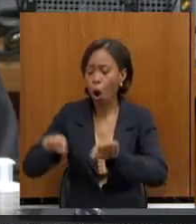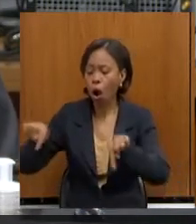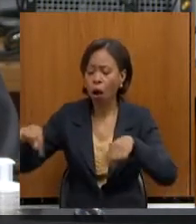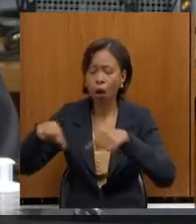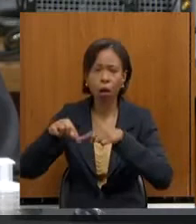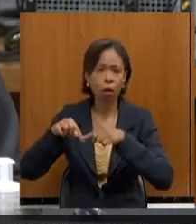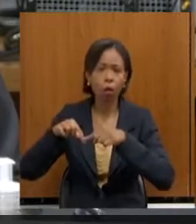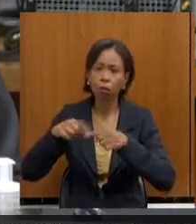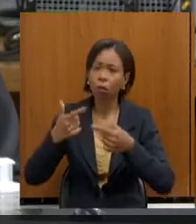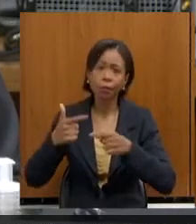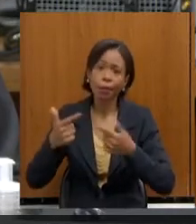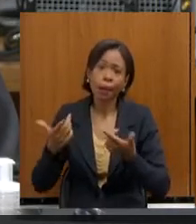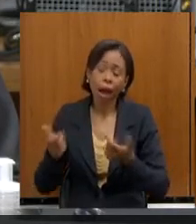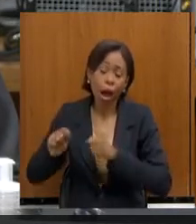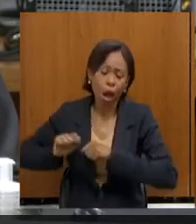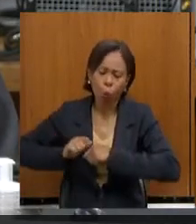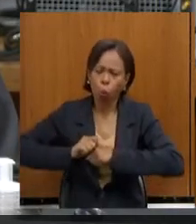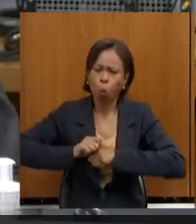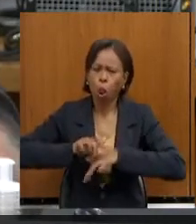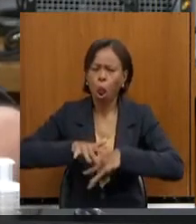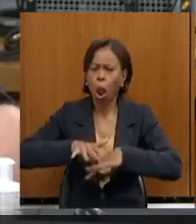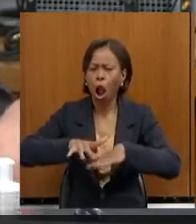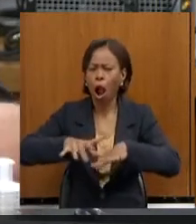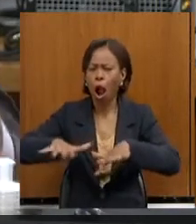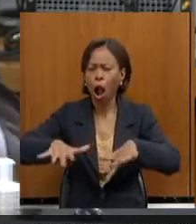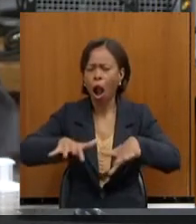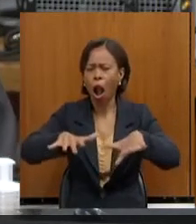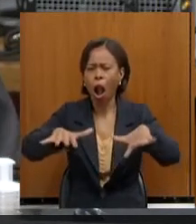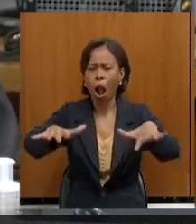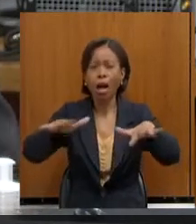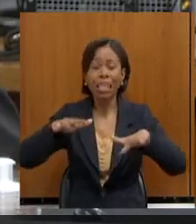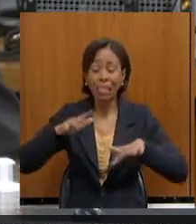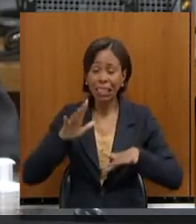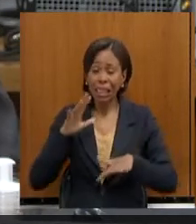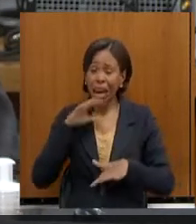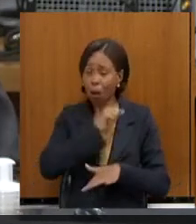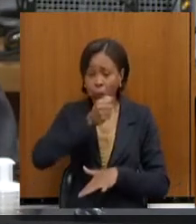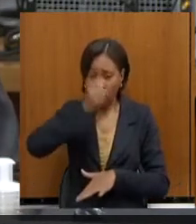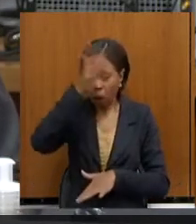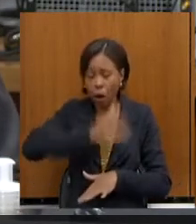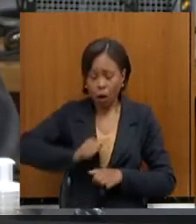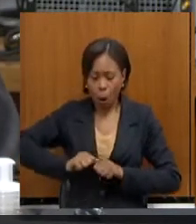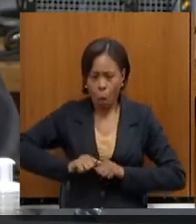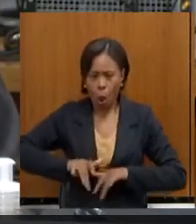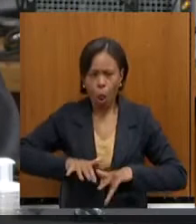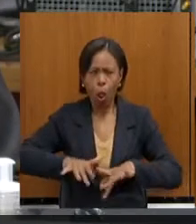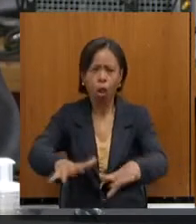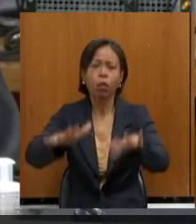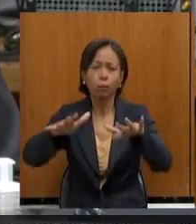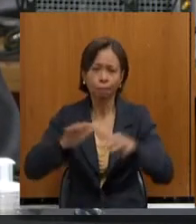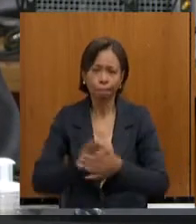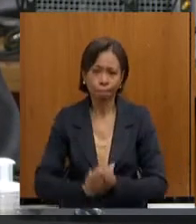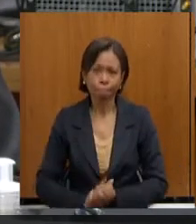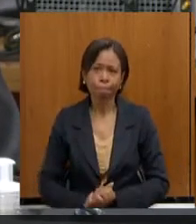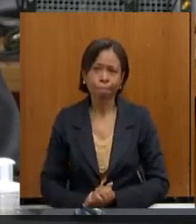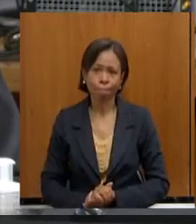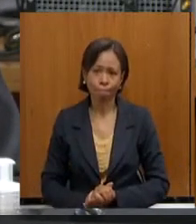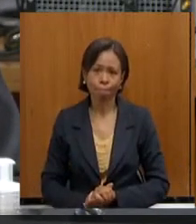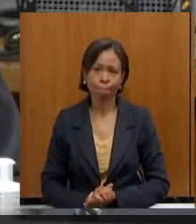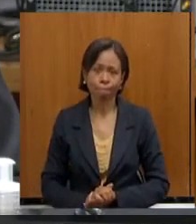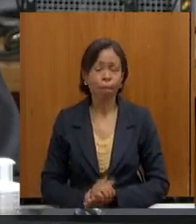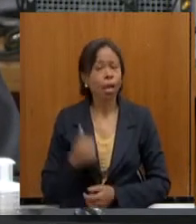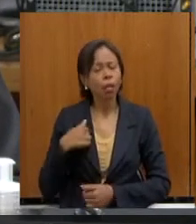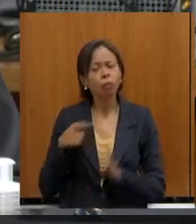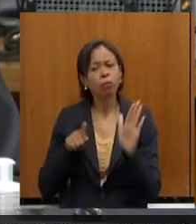caminhos normais através dos afluentes e por isso velocidade rápida aqui em conta da enchente eu queria entender um pouquinho